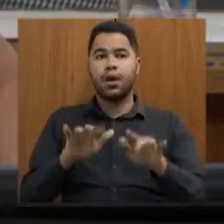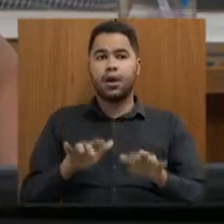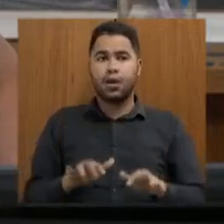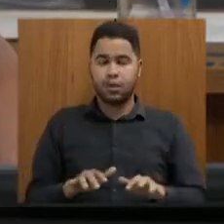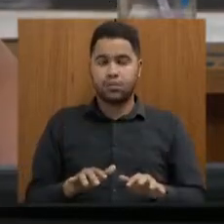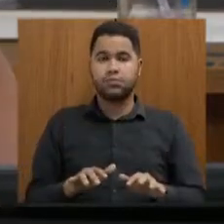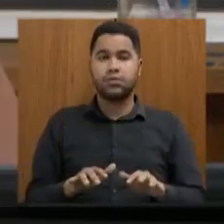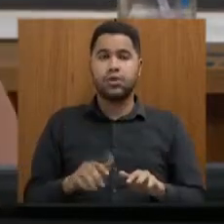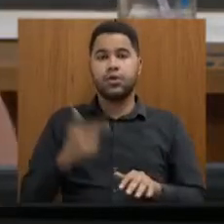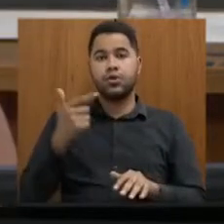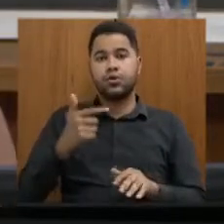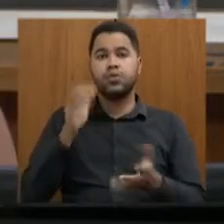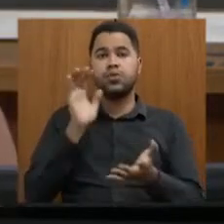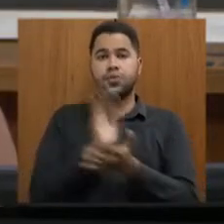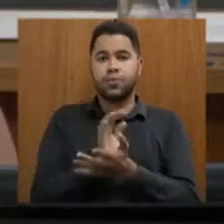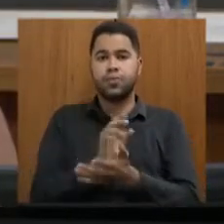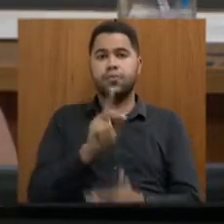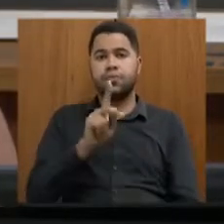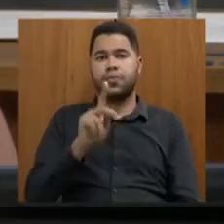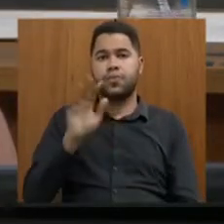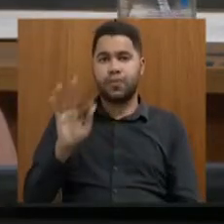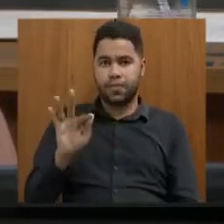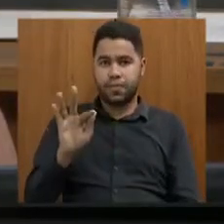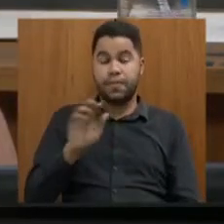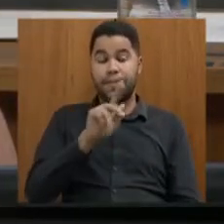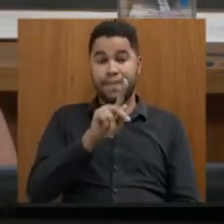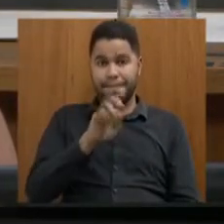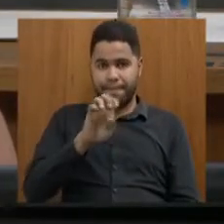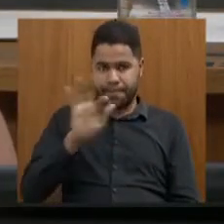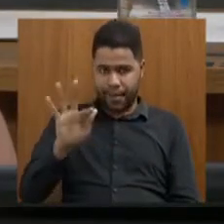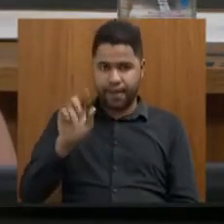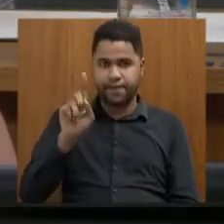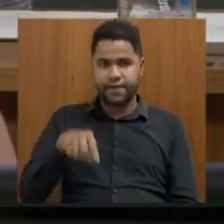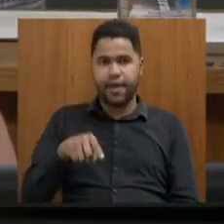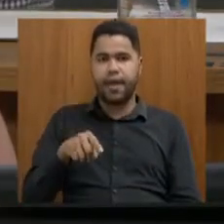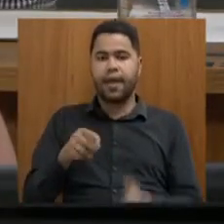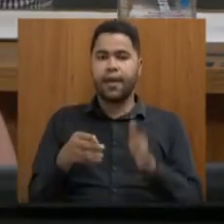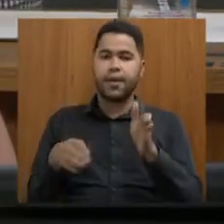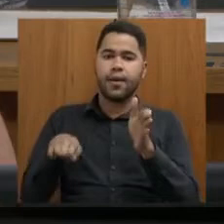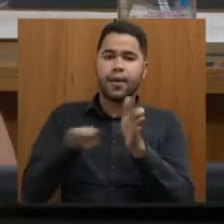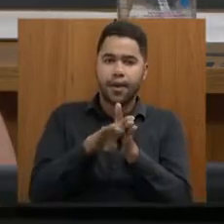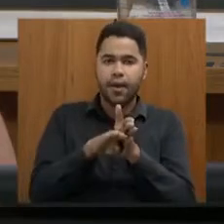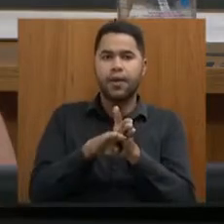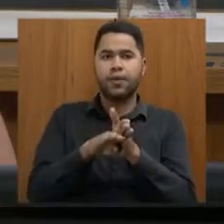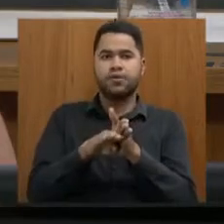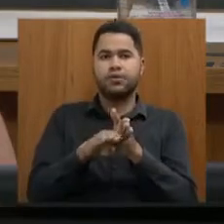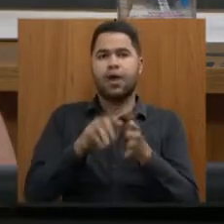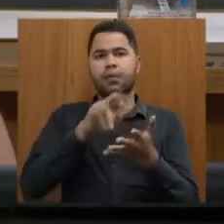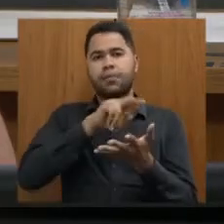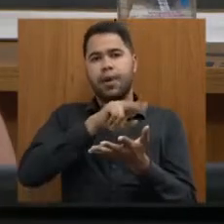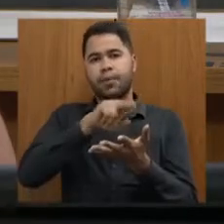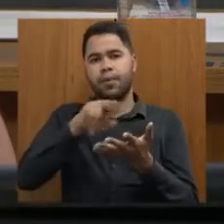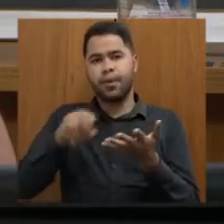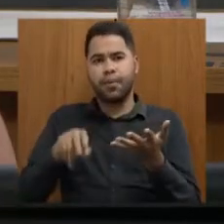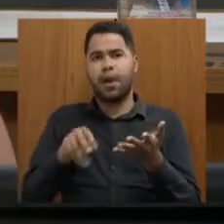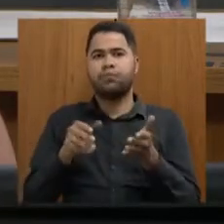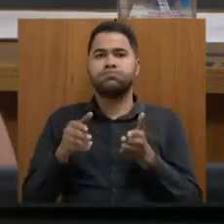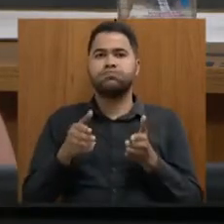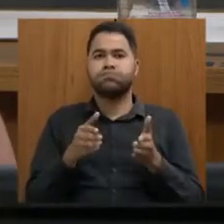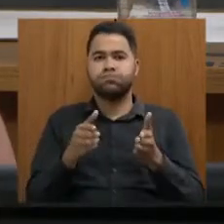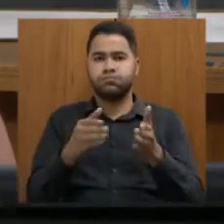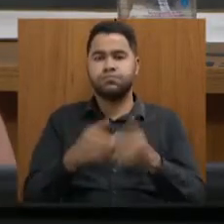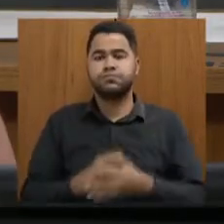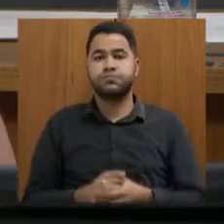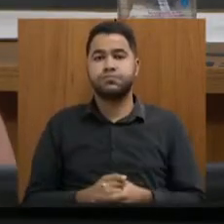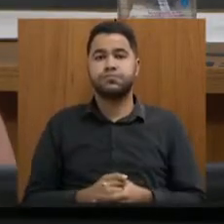segunda a peste que é a questão dos terminais multimodais já está em pleno andamento